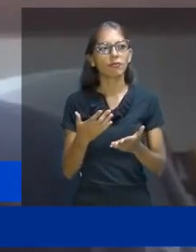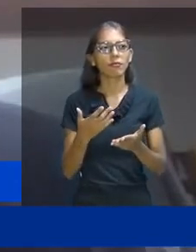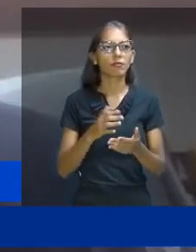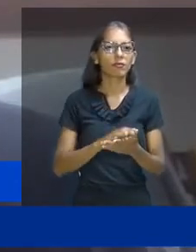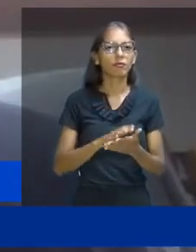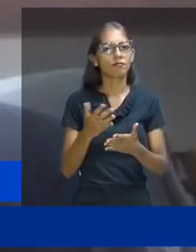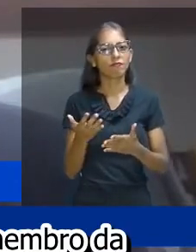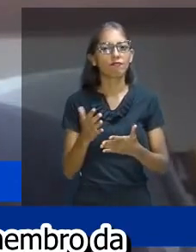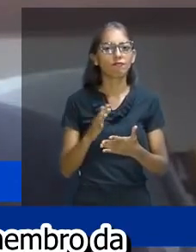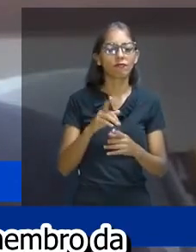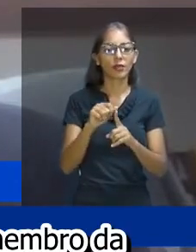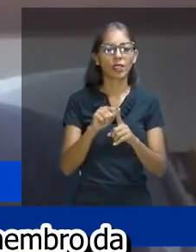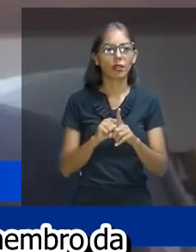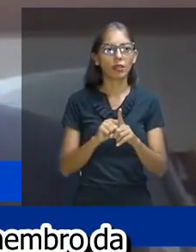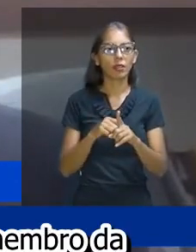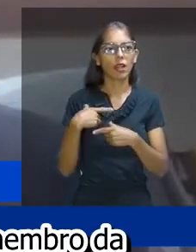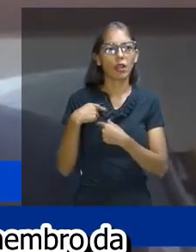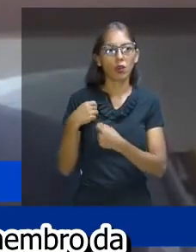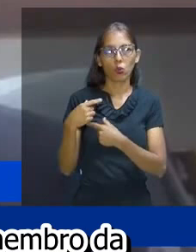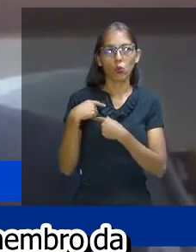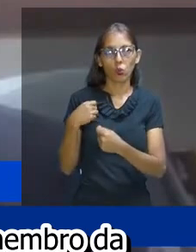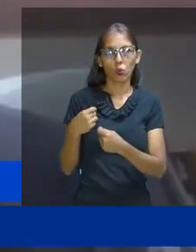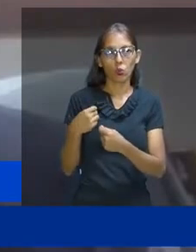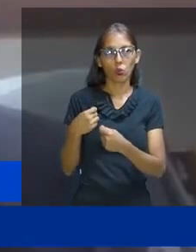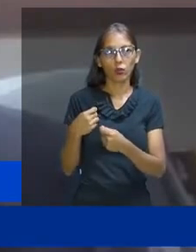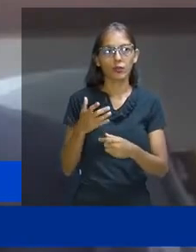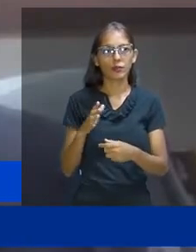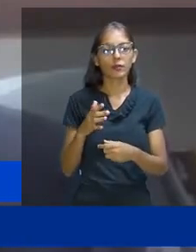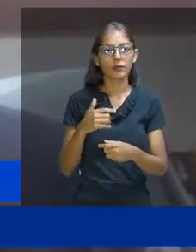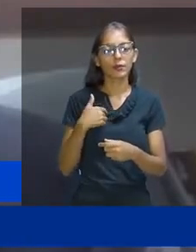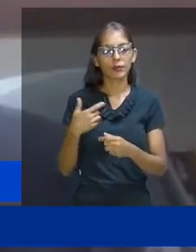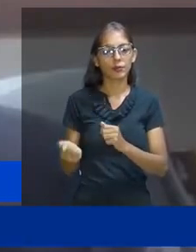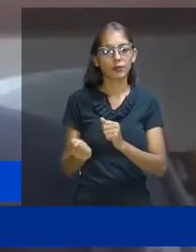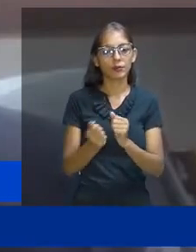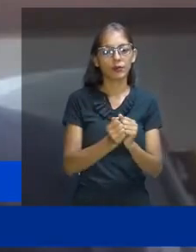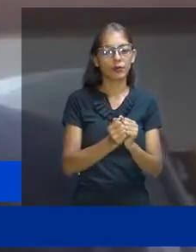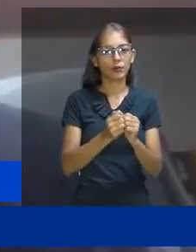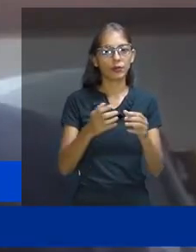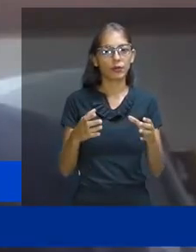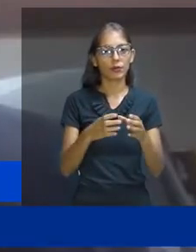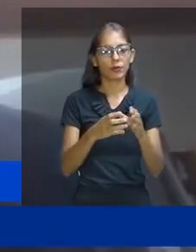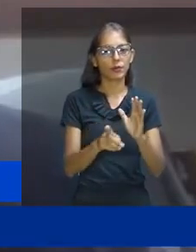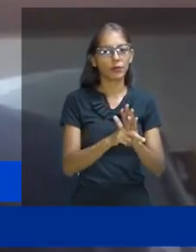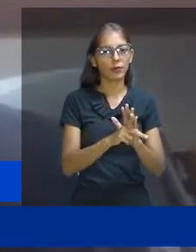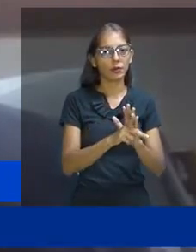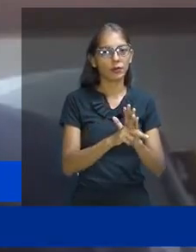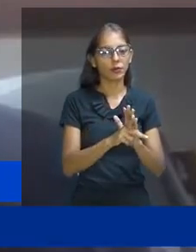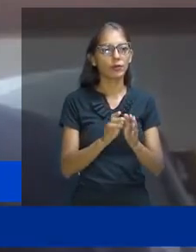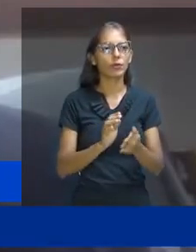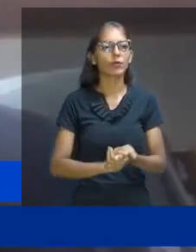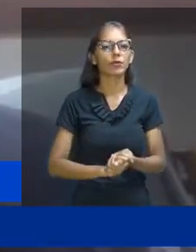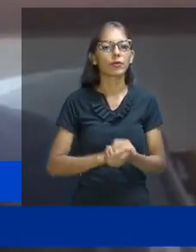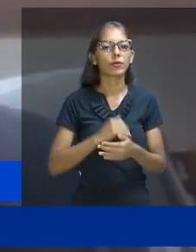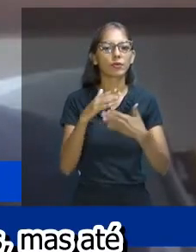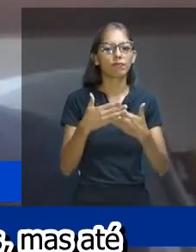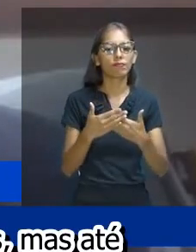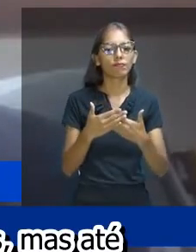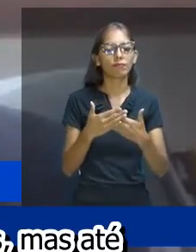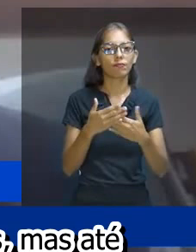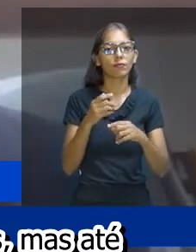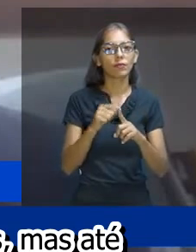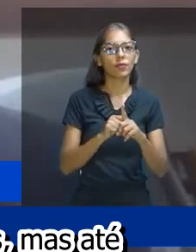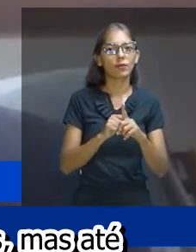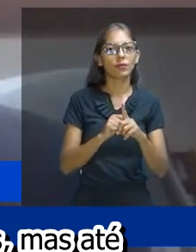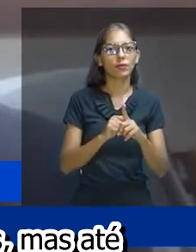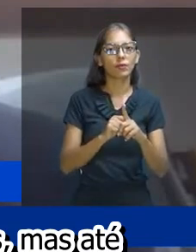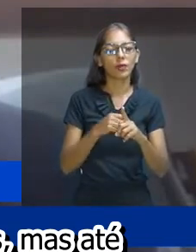até agosto, né, do corrente ano, até agosto de 2024, eu estarei como membro da Corte. A partir do dia 14 de agosto, claro, eu me